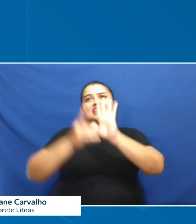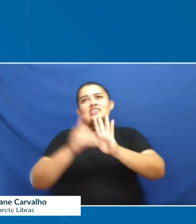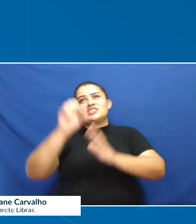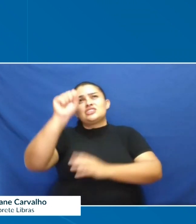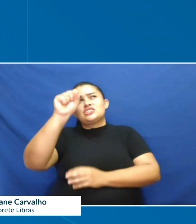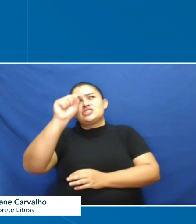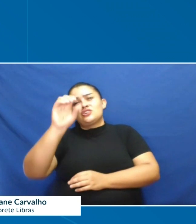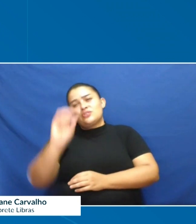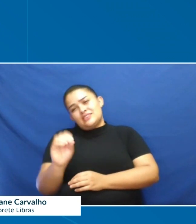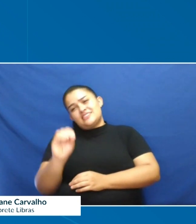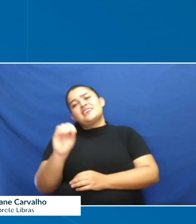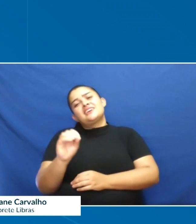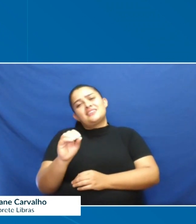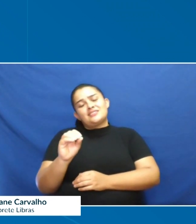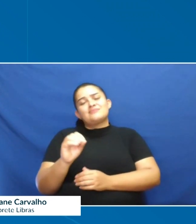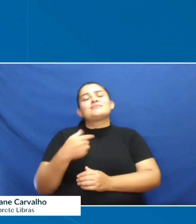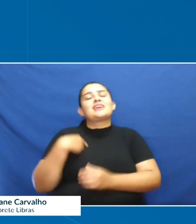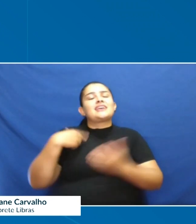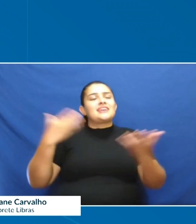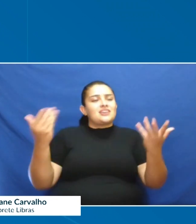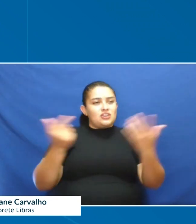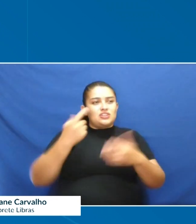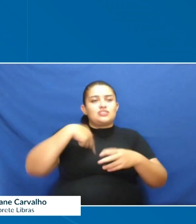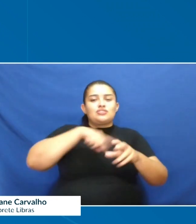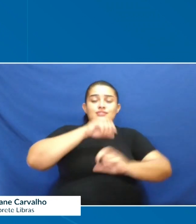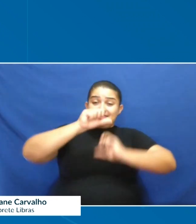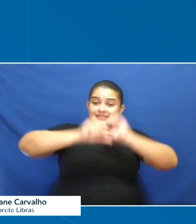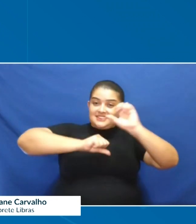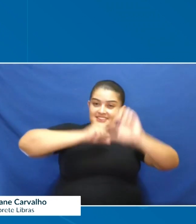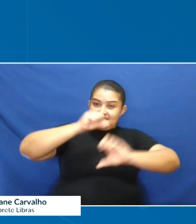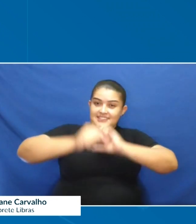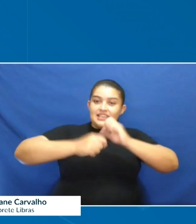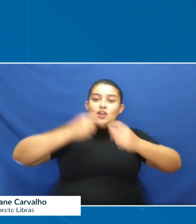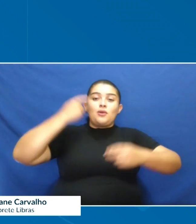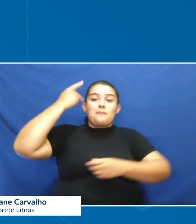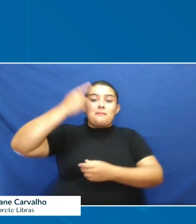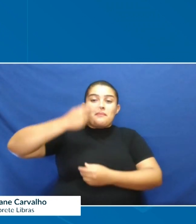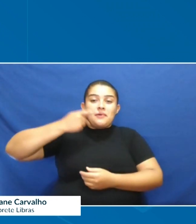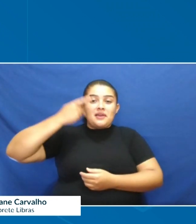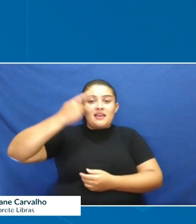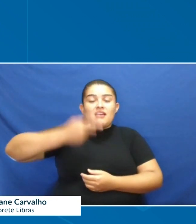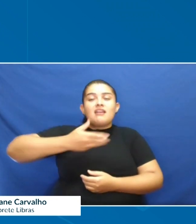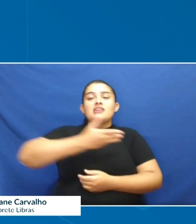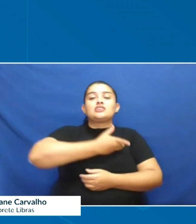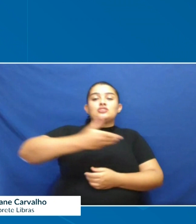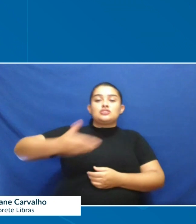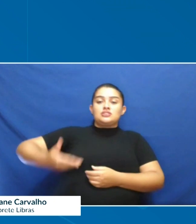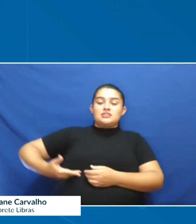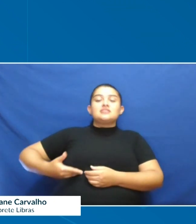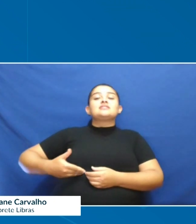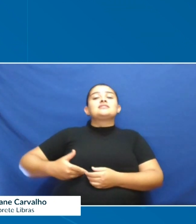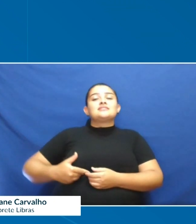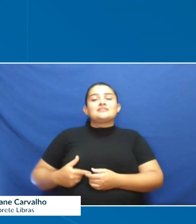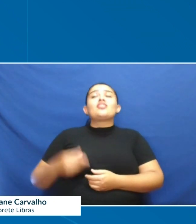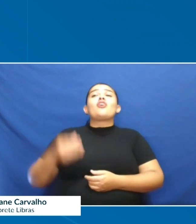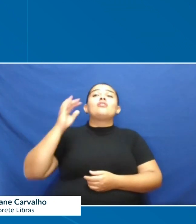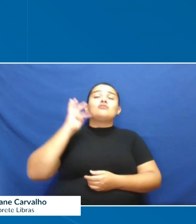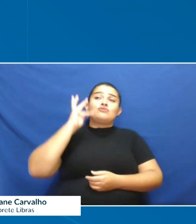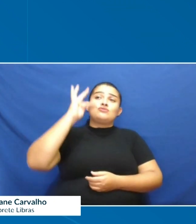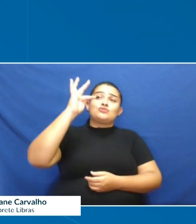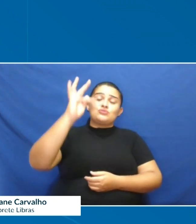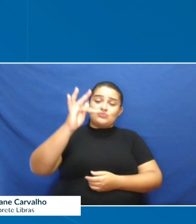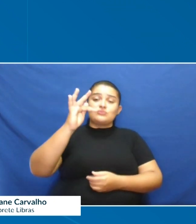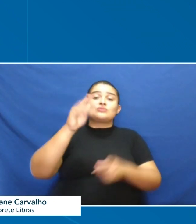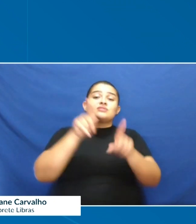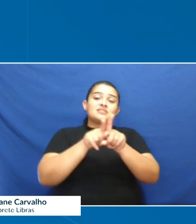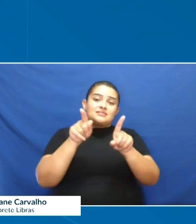80, né? Então, temos que repensar uma política de Estado de médio e longo prazo